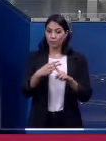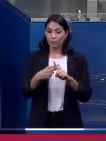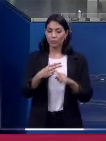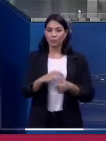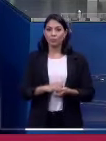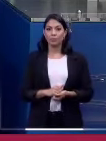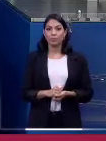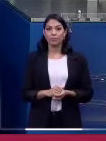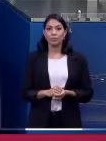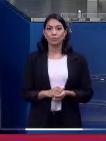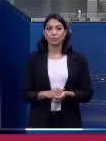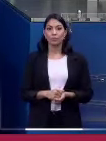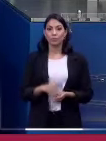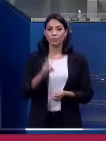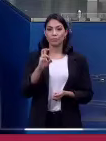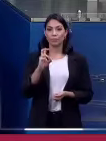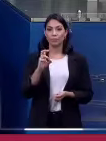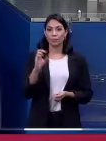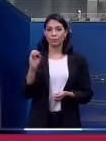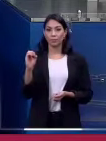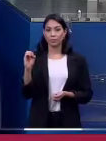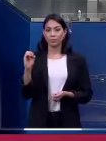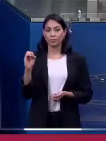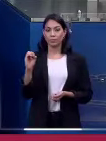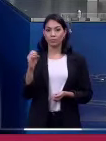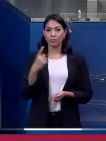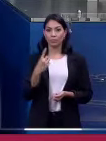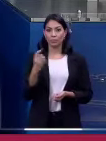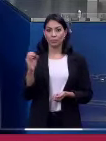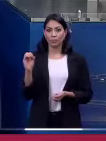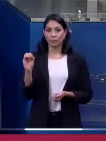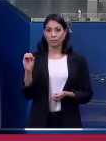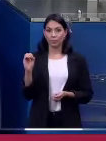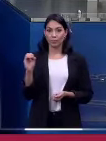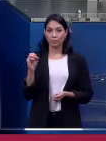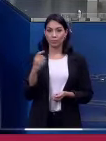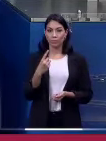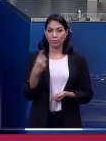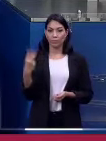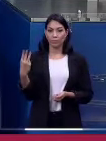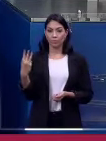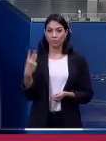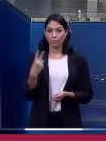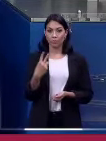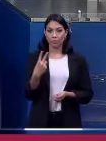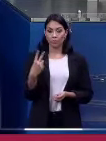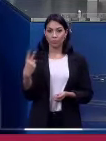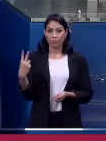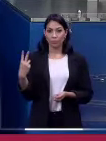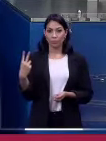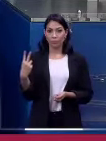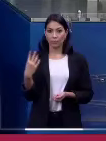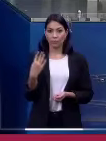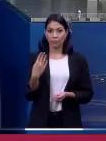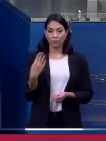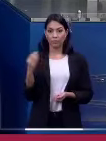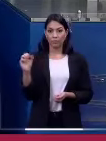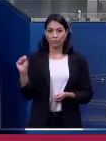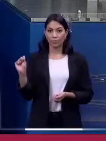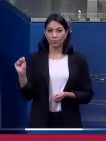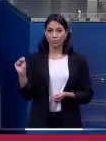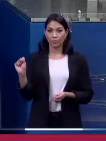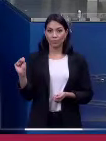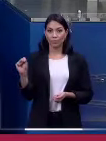cena. 50, 10, 13, 22,